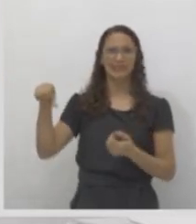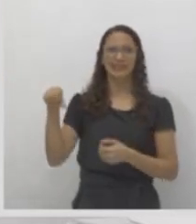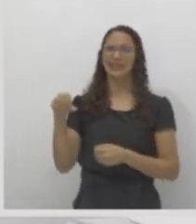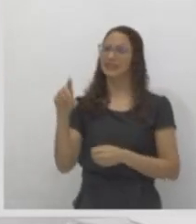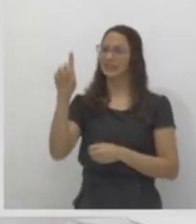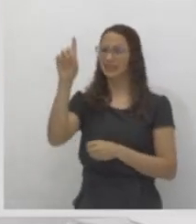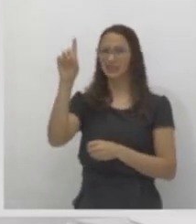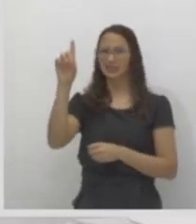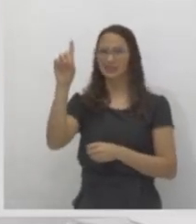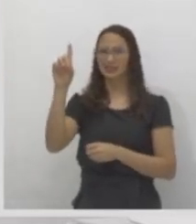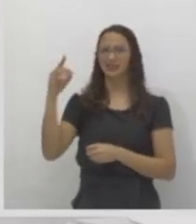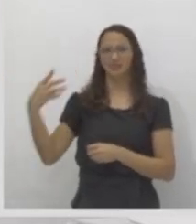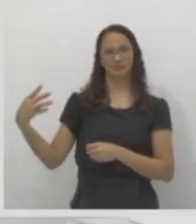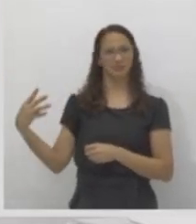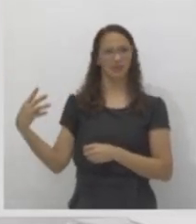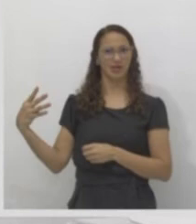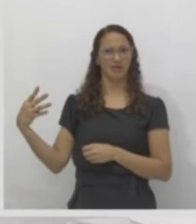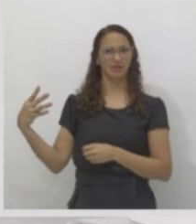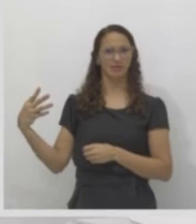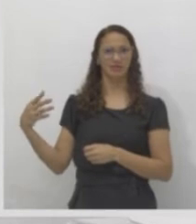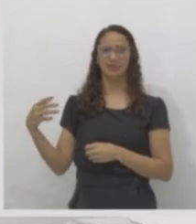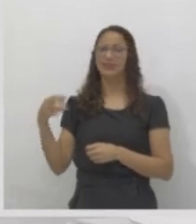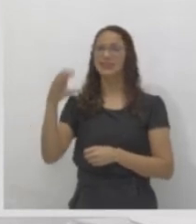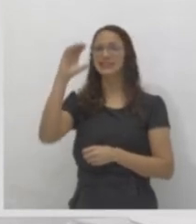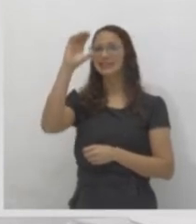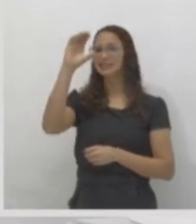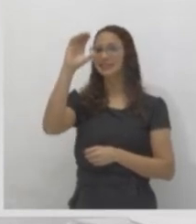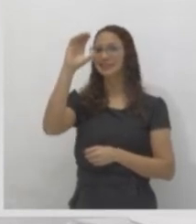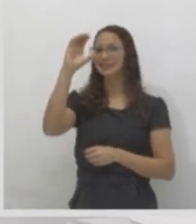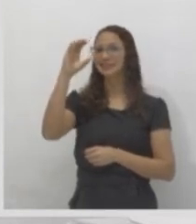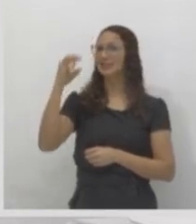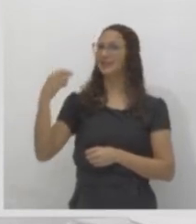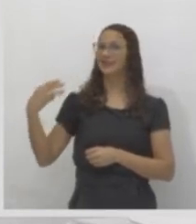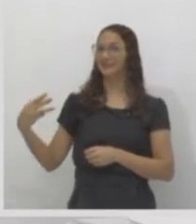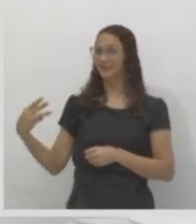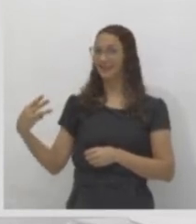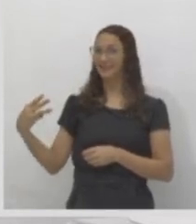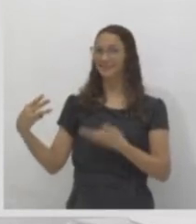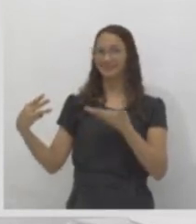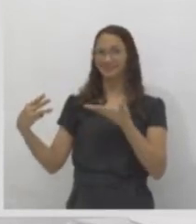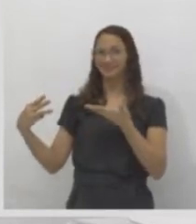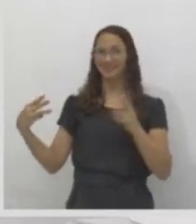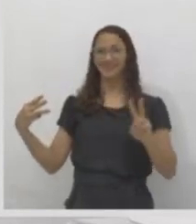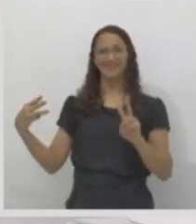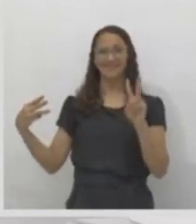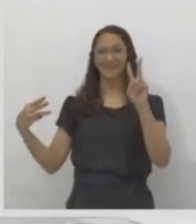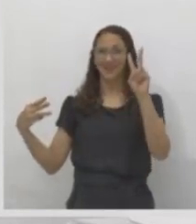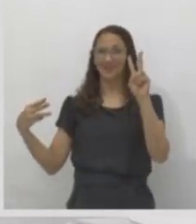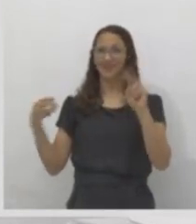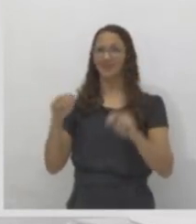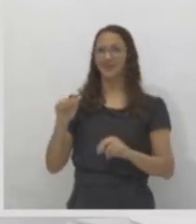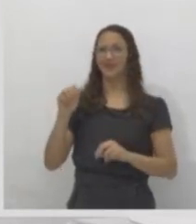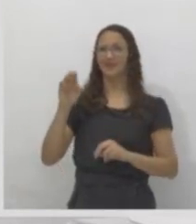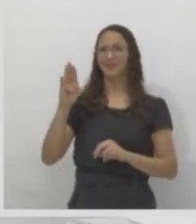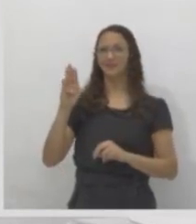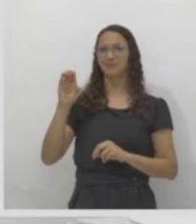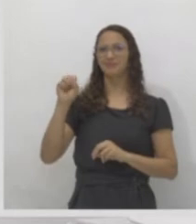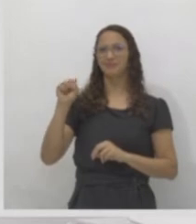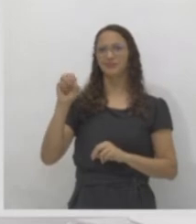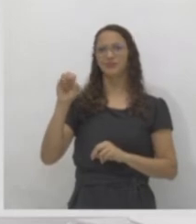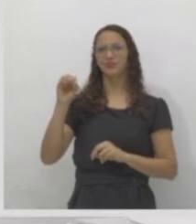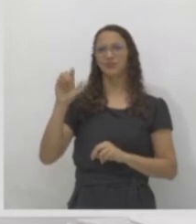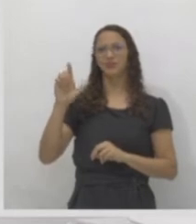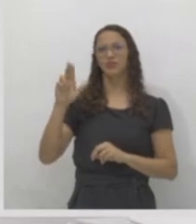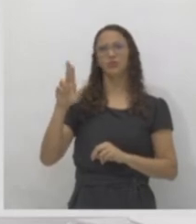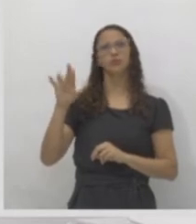é 4. E na centena é 3. Muito simples, não? Já o